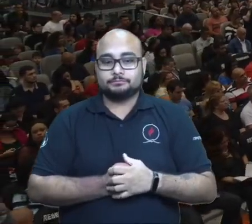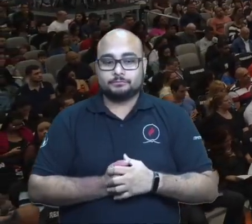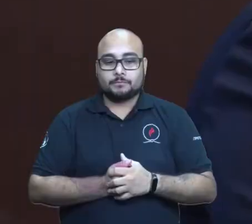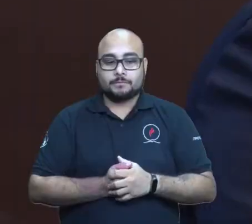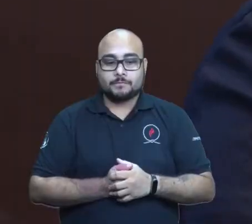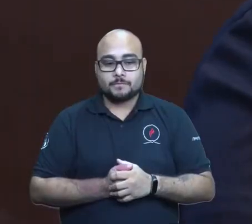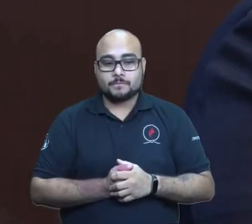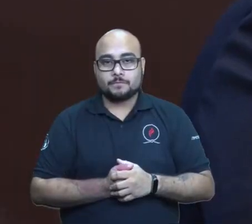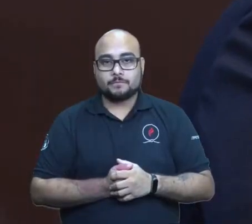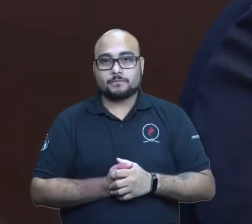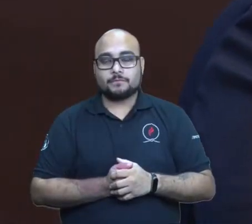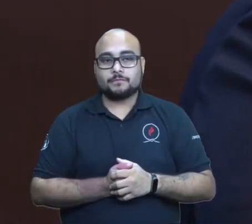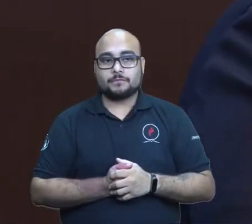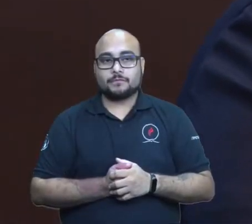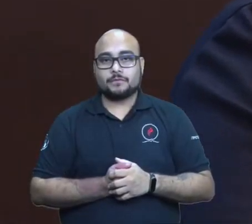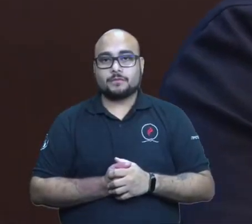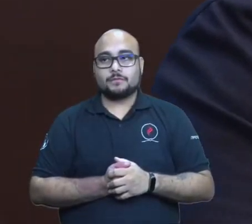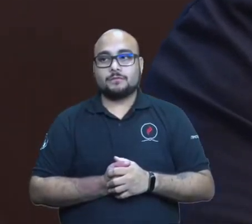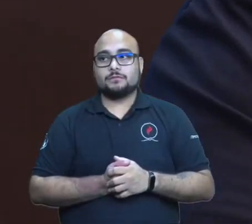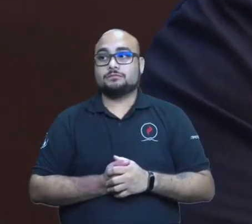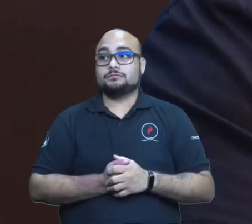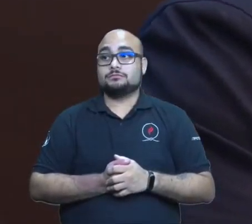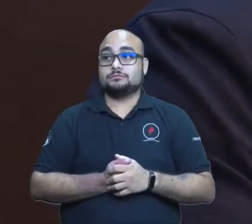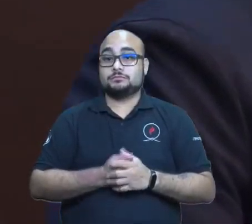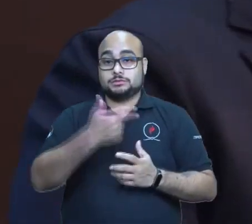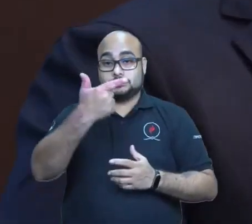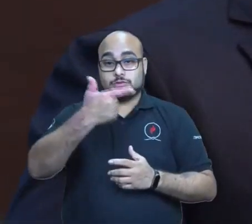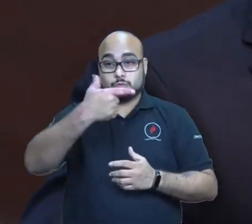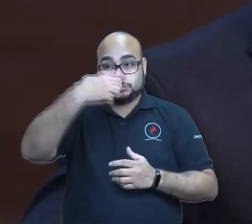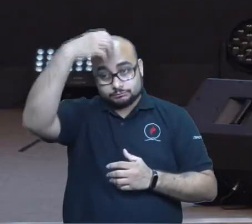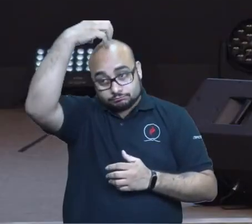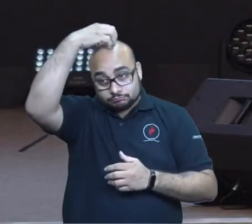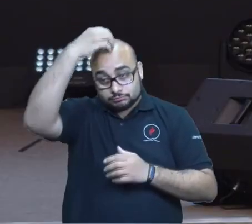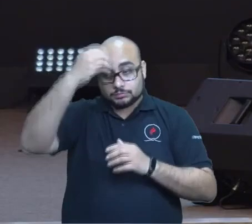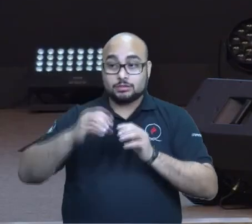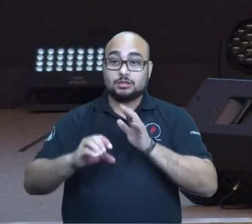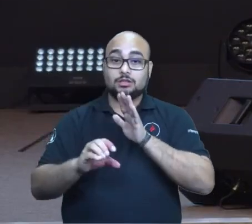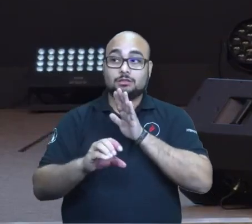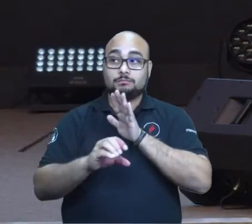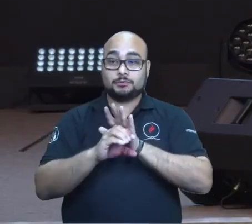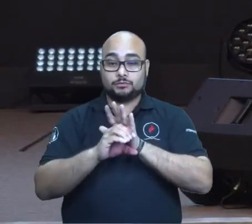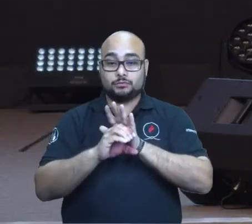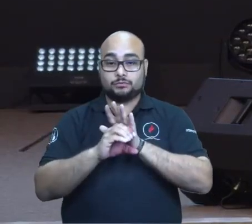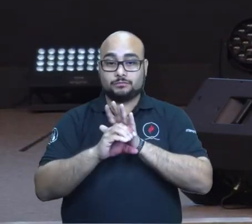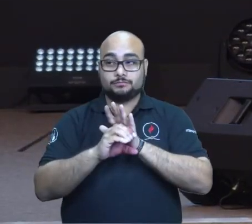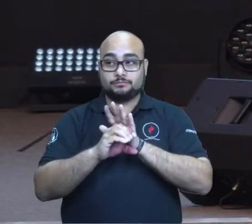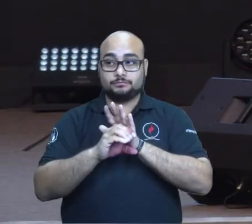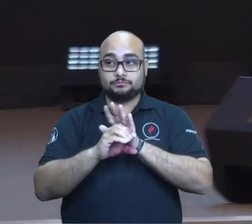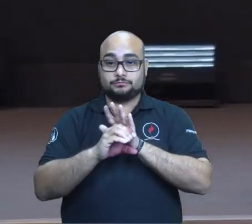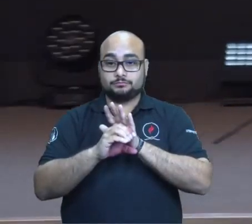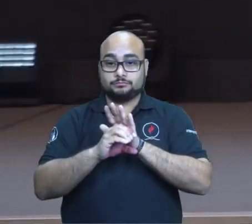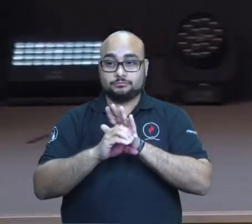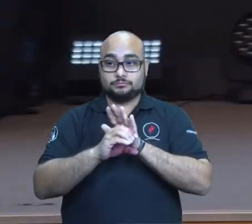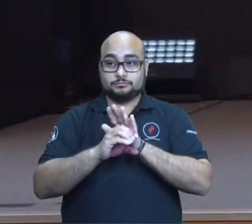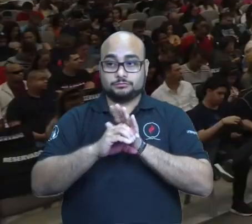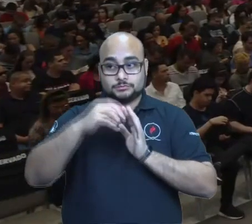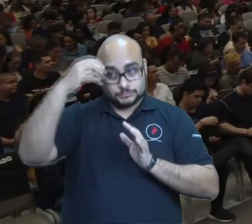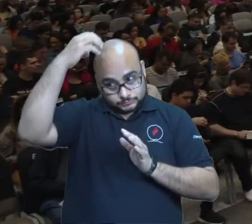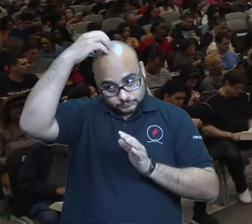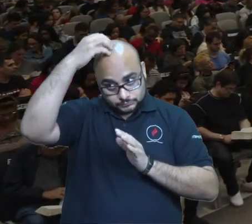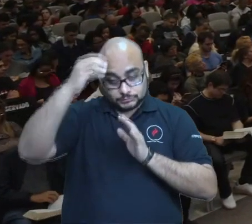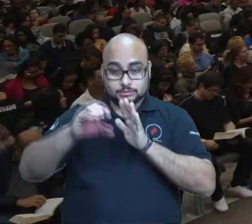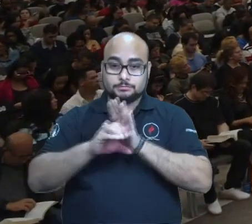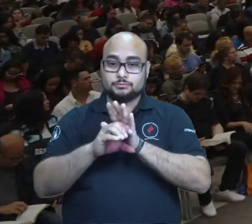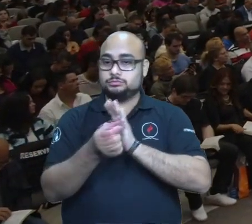e abra comigo no segundo livro dos Reis Capítulo 6 dúzia segundo livro dos Reis Capítulo de número 6